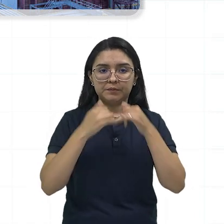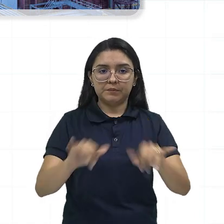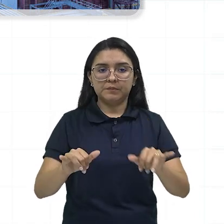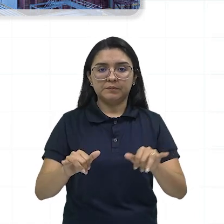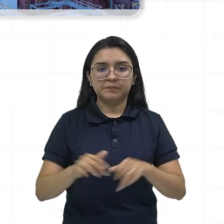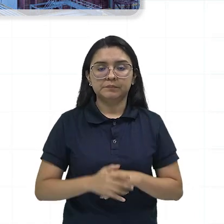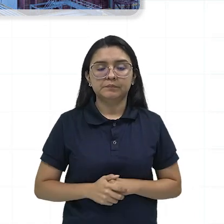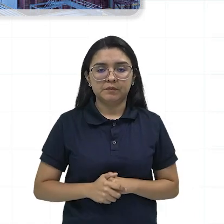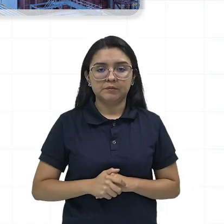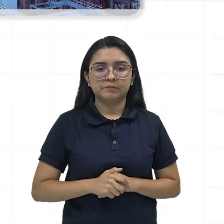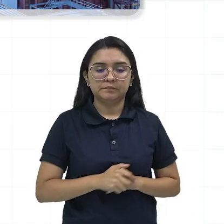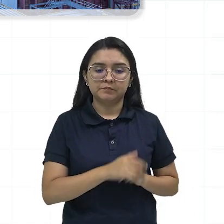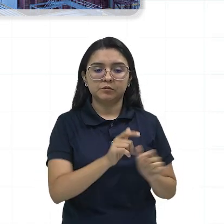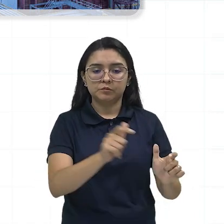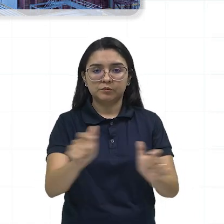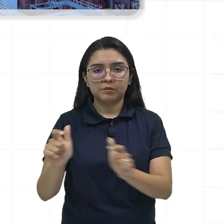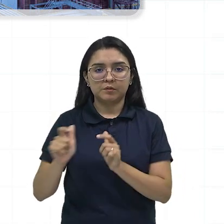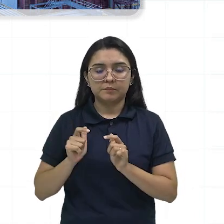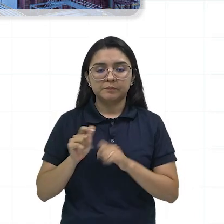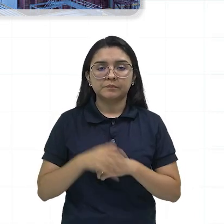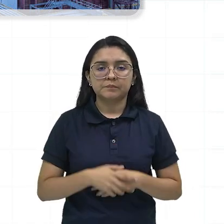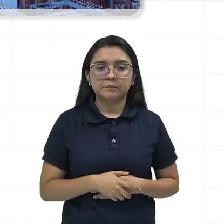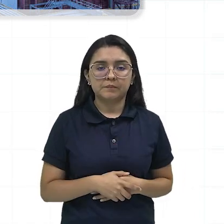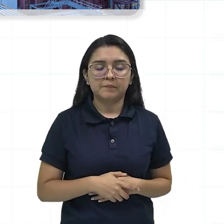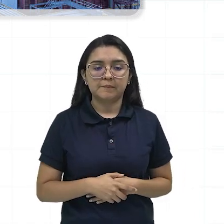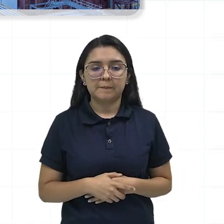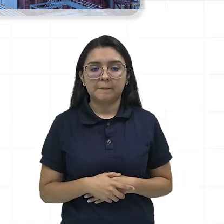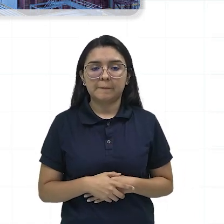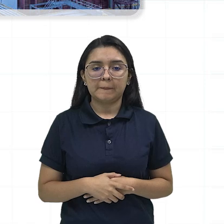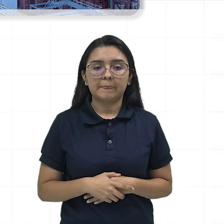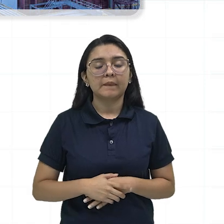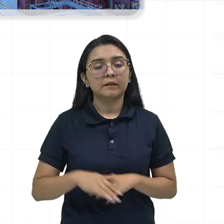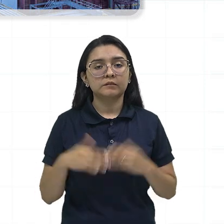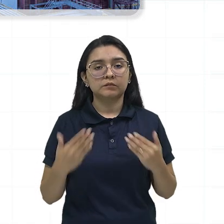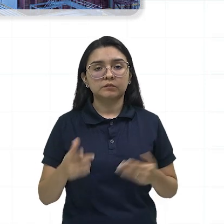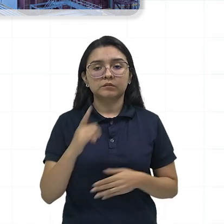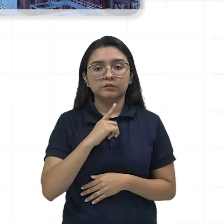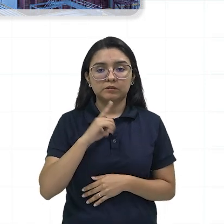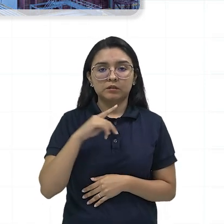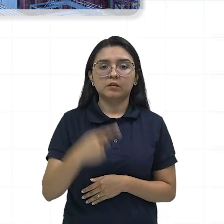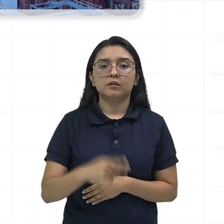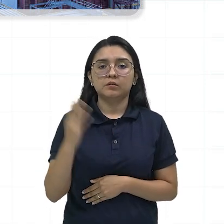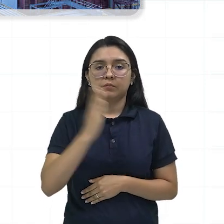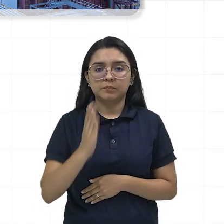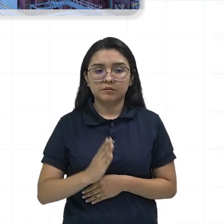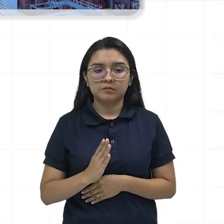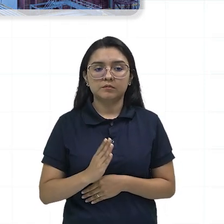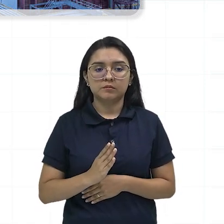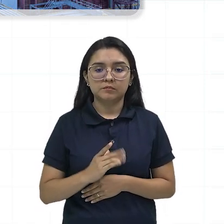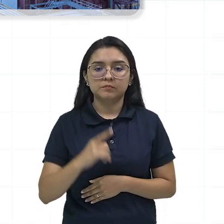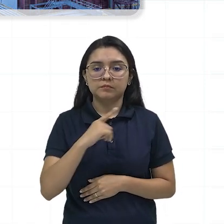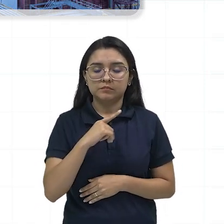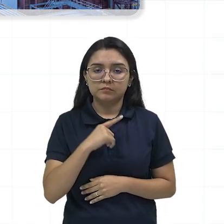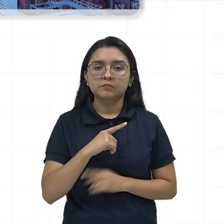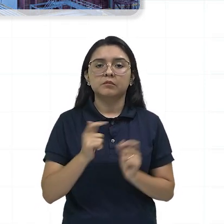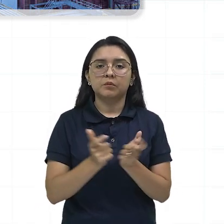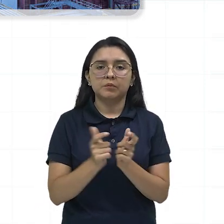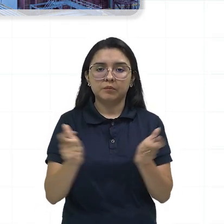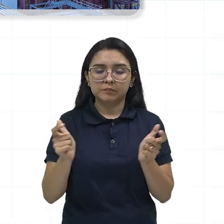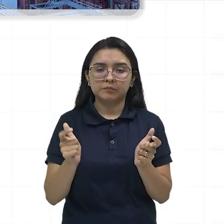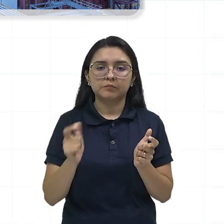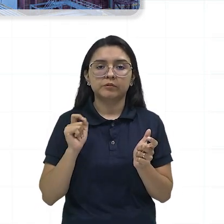a cidade, né? Ainda nós temos no Brasil hoje uma